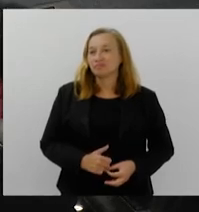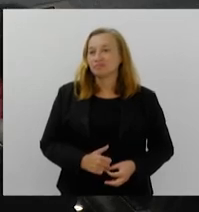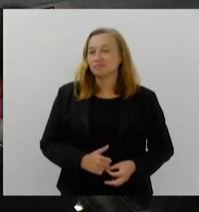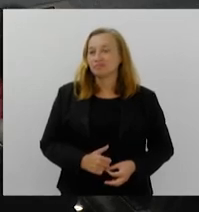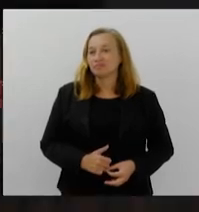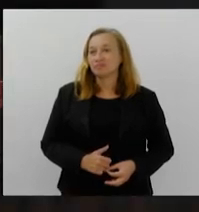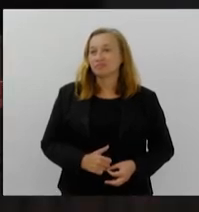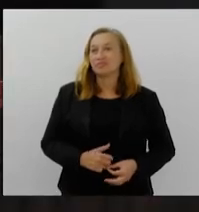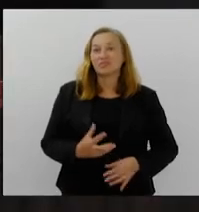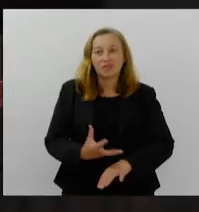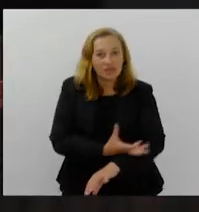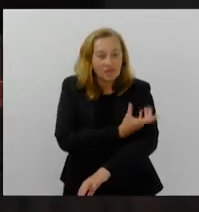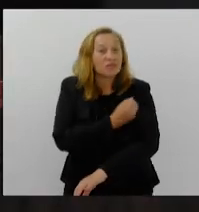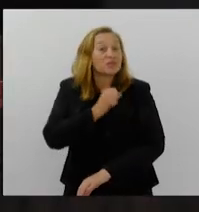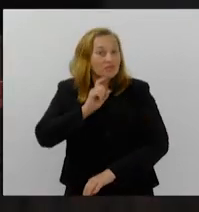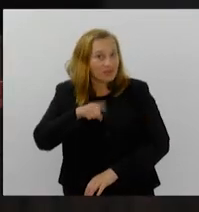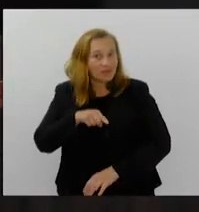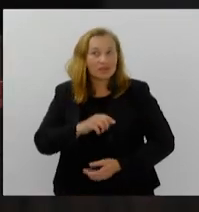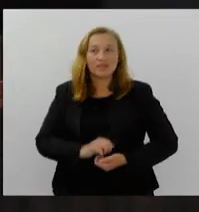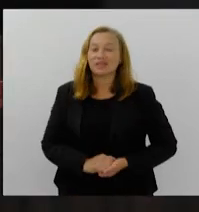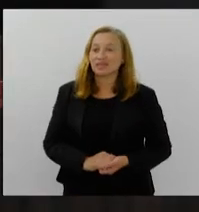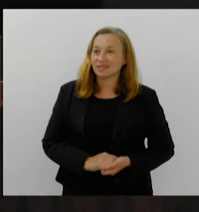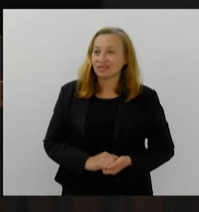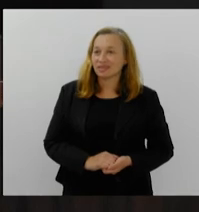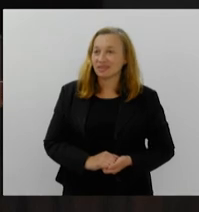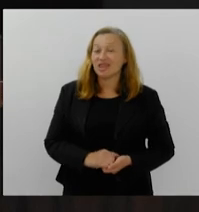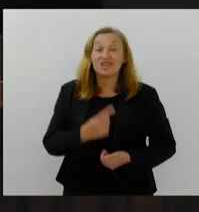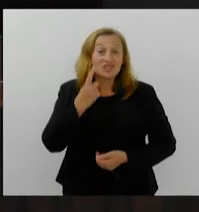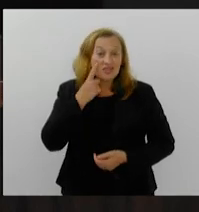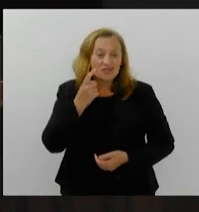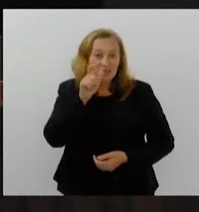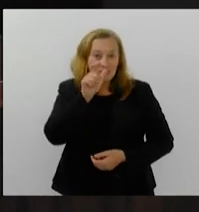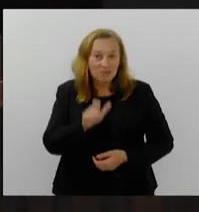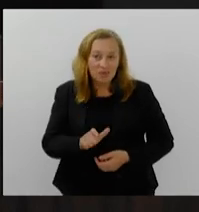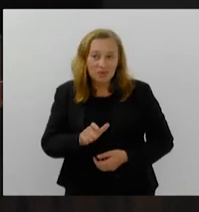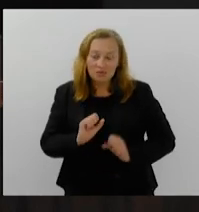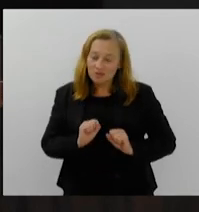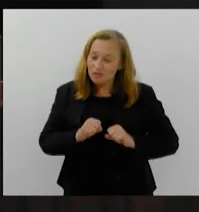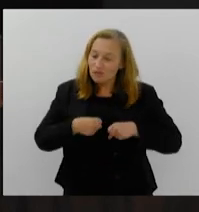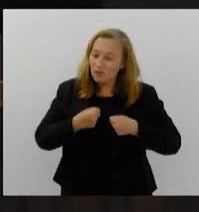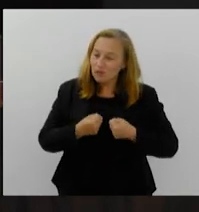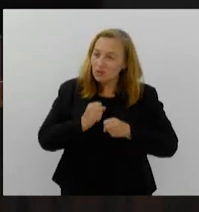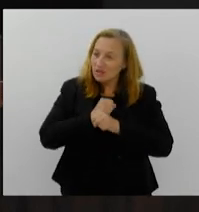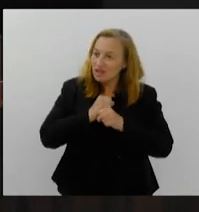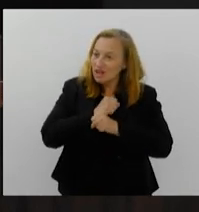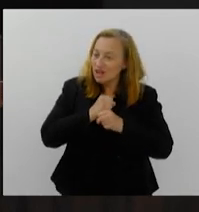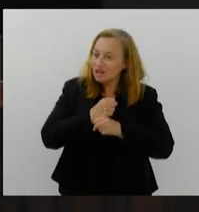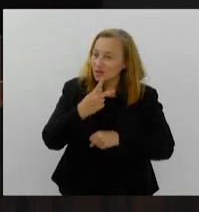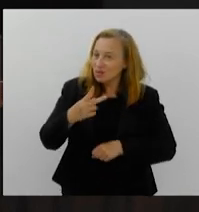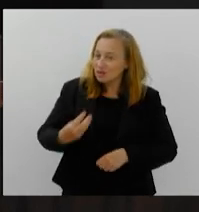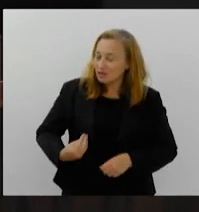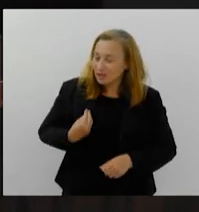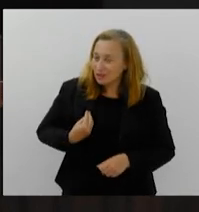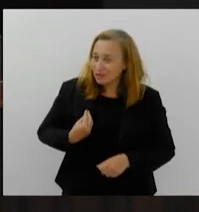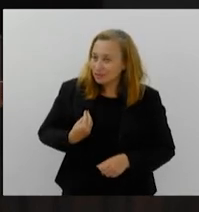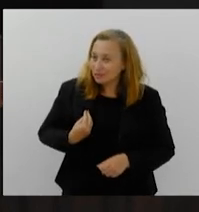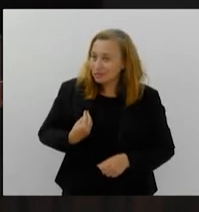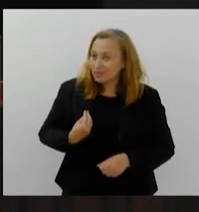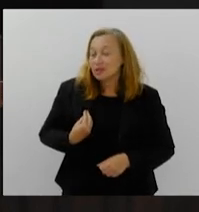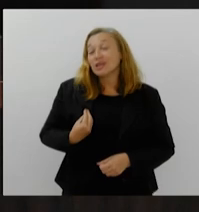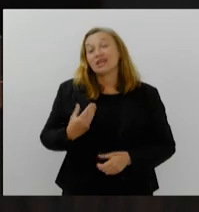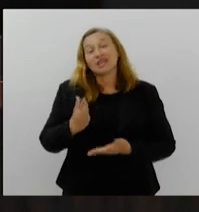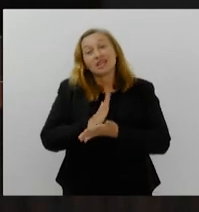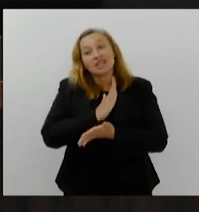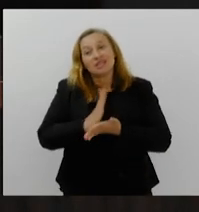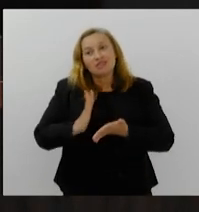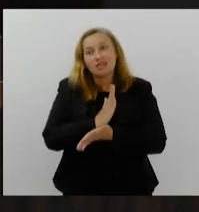É muita emoção, né? A gente vê uma pessoa que dedicou tantos anos de sua vida, e a gente muitas das vezes